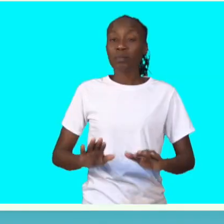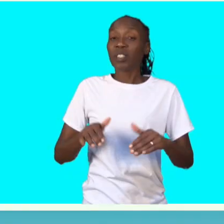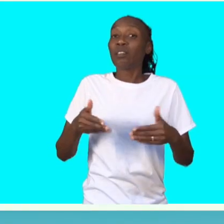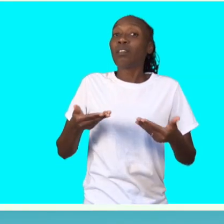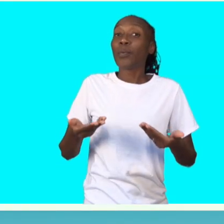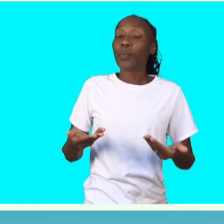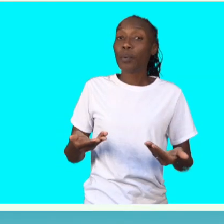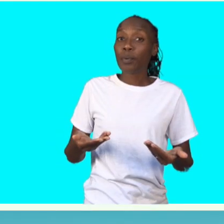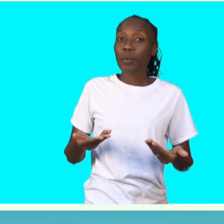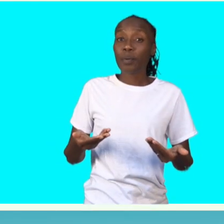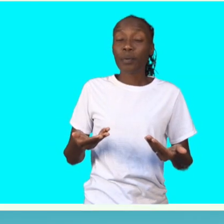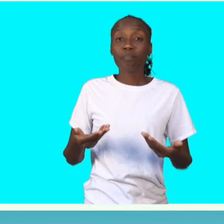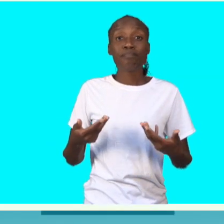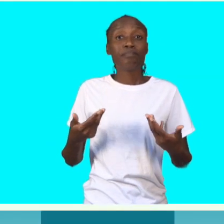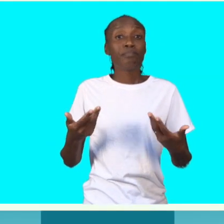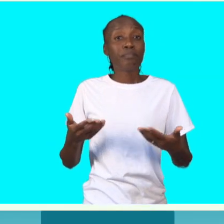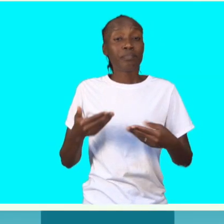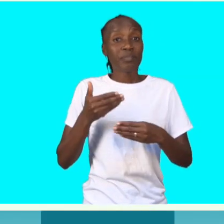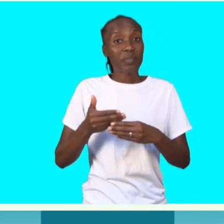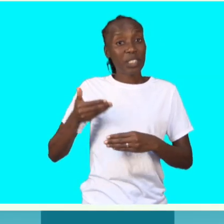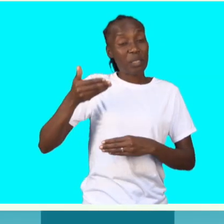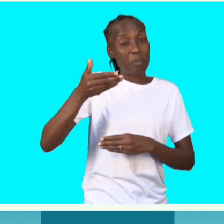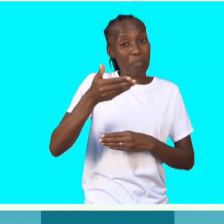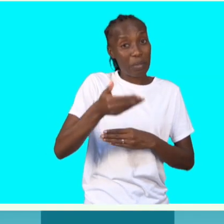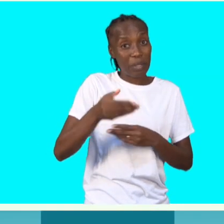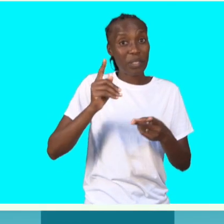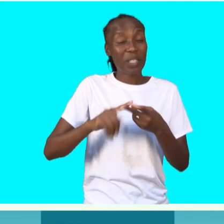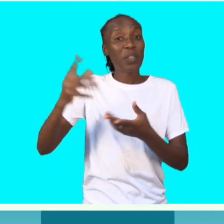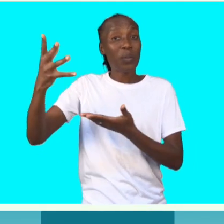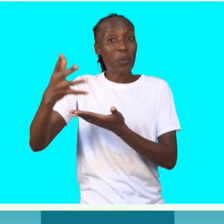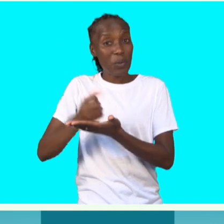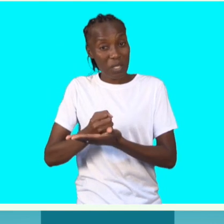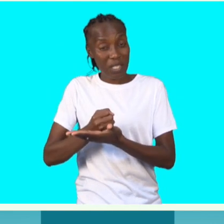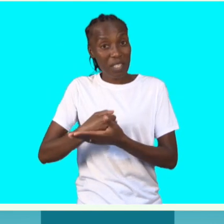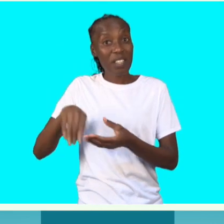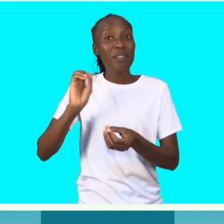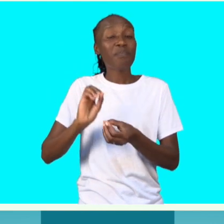Então, depois desse passo, vou